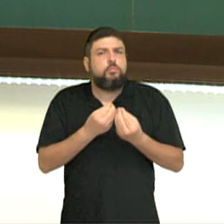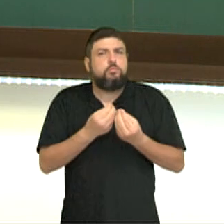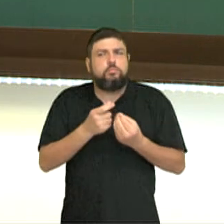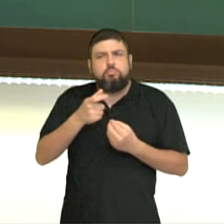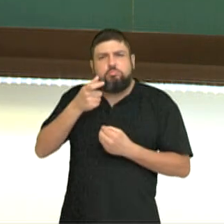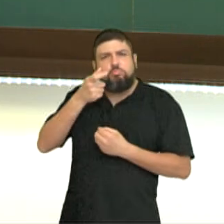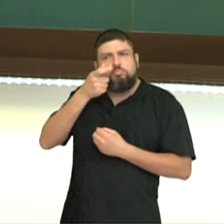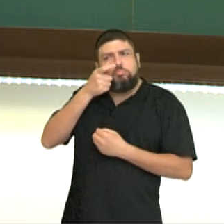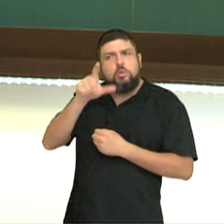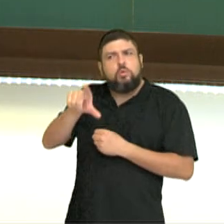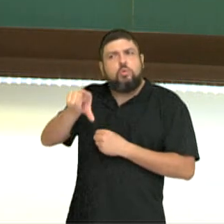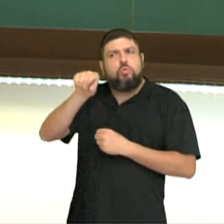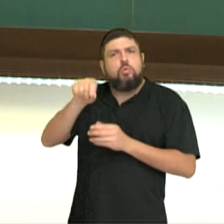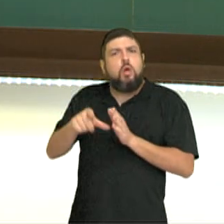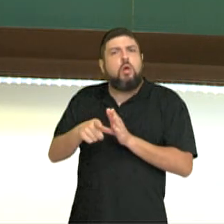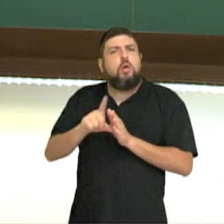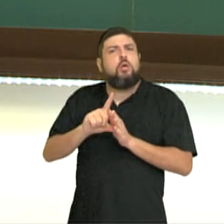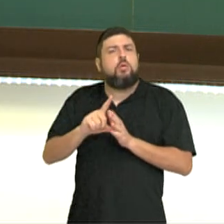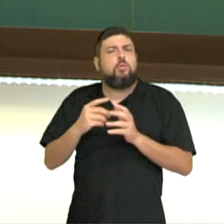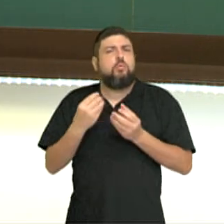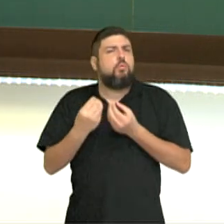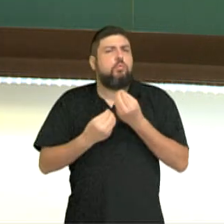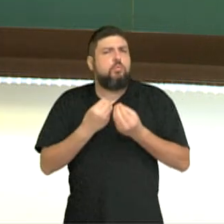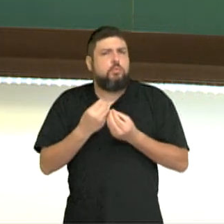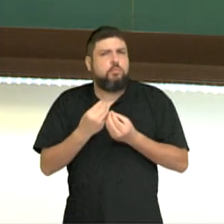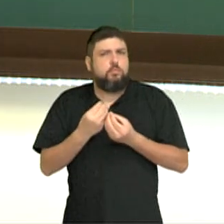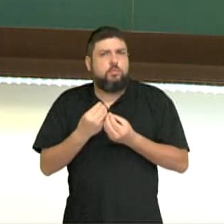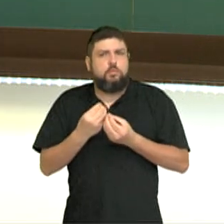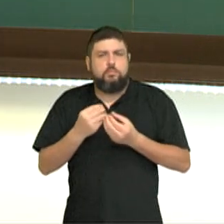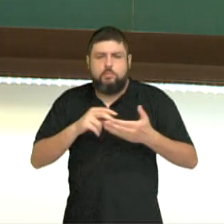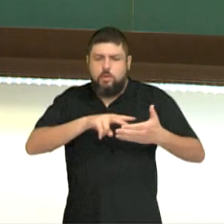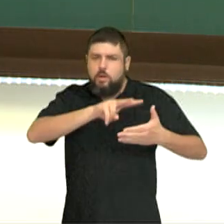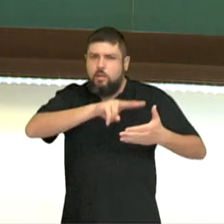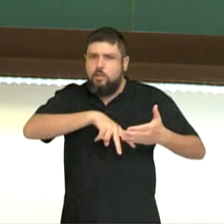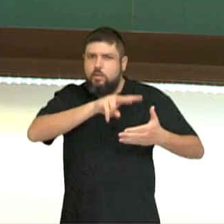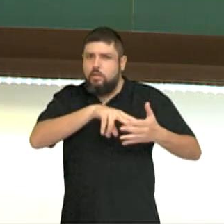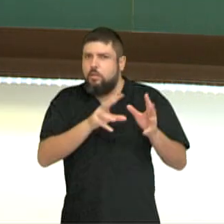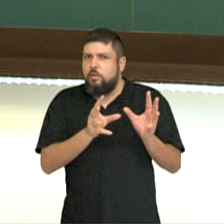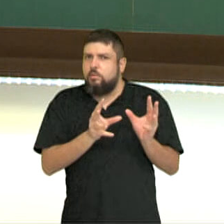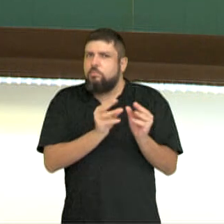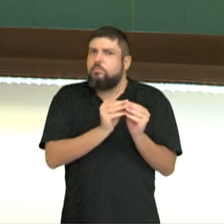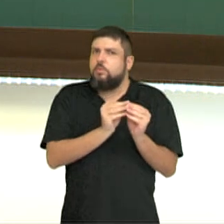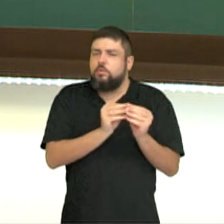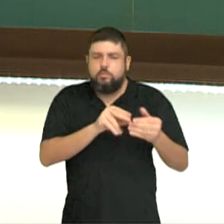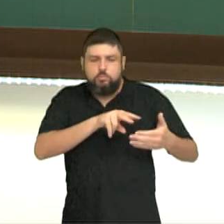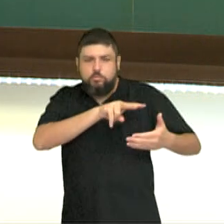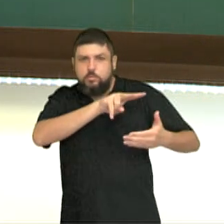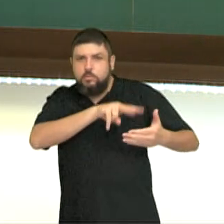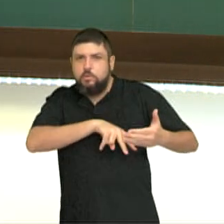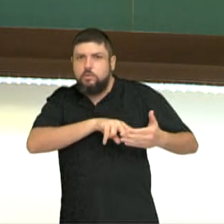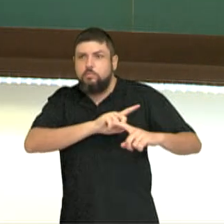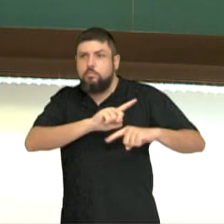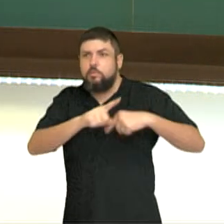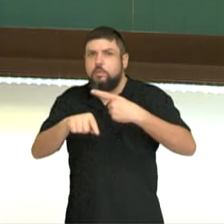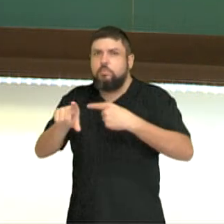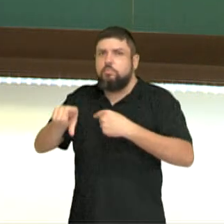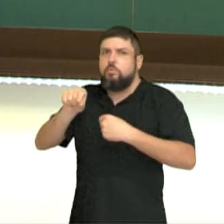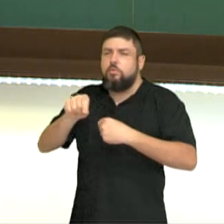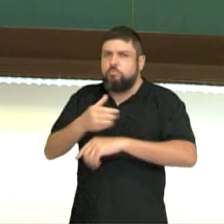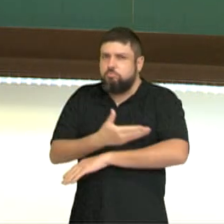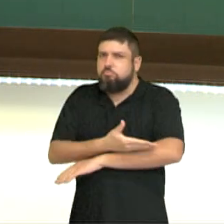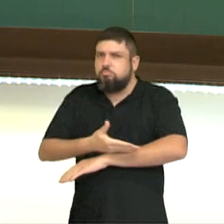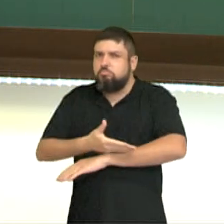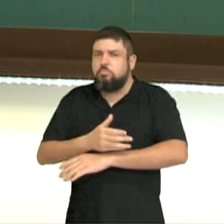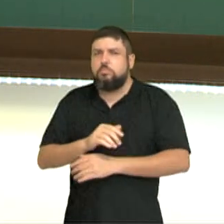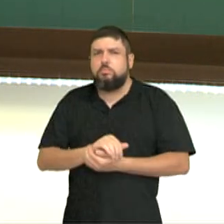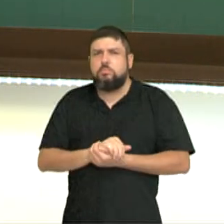vai assistir? Será que você lê as resenhas antes de escolher um filme? Você tem esse hábito? E você